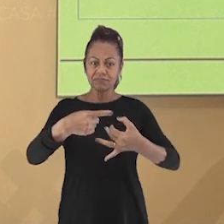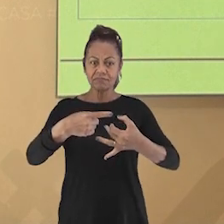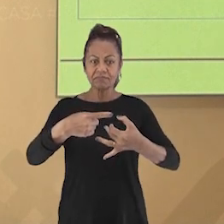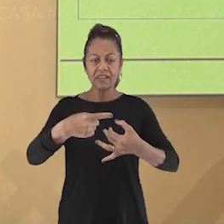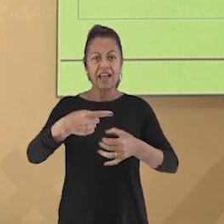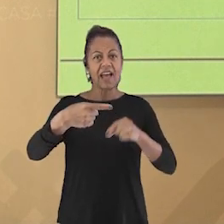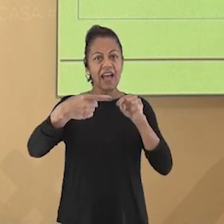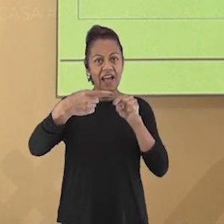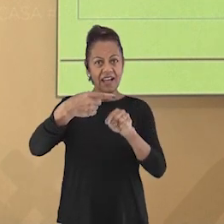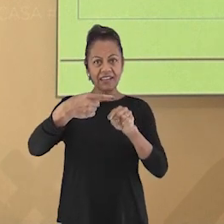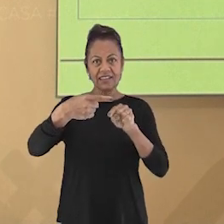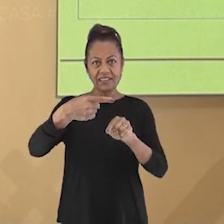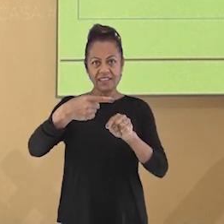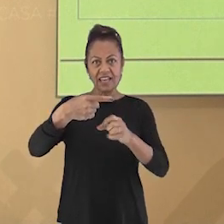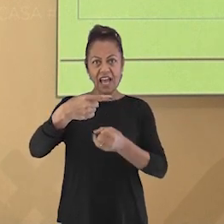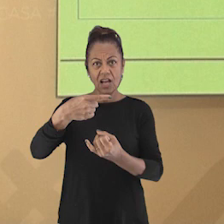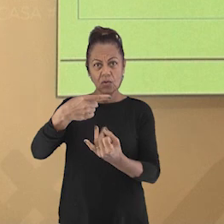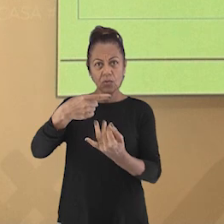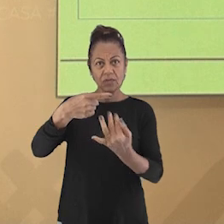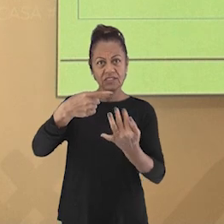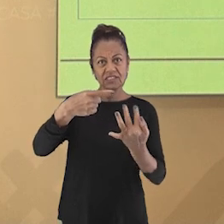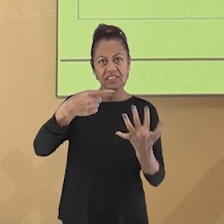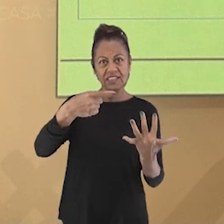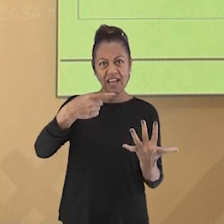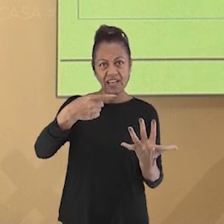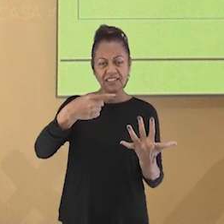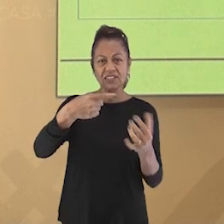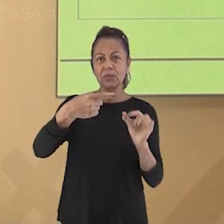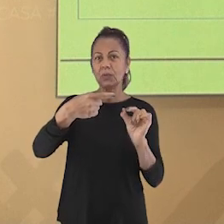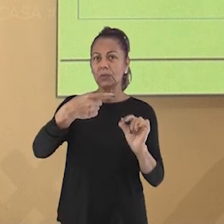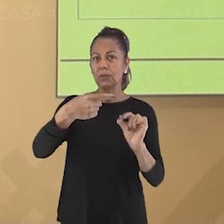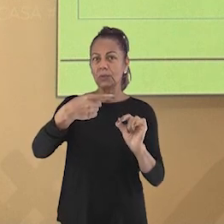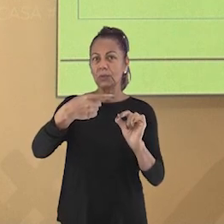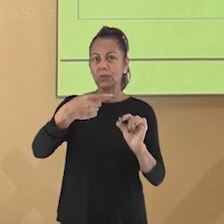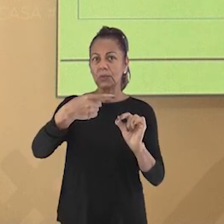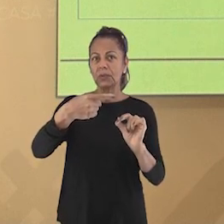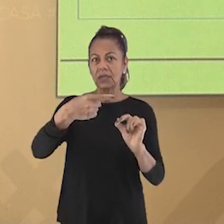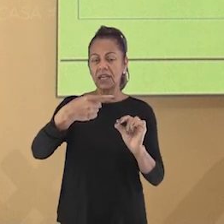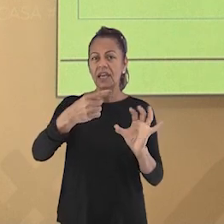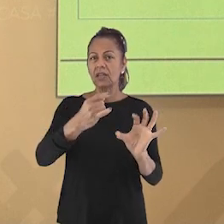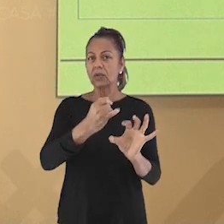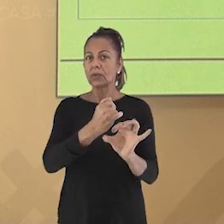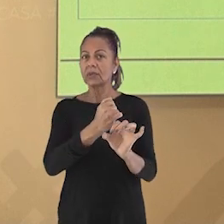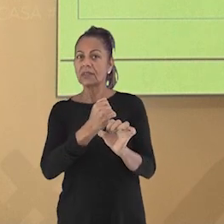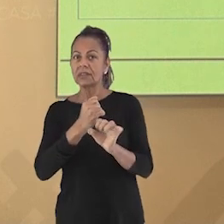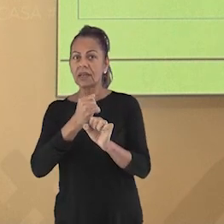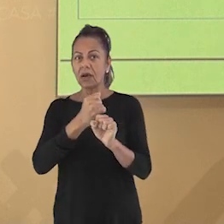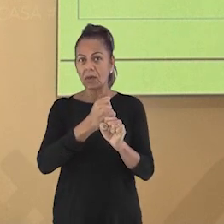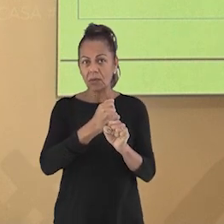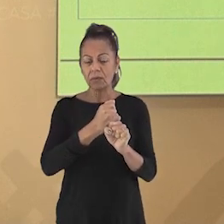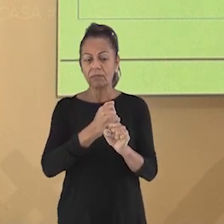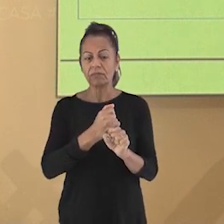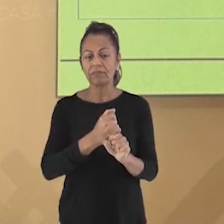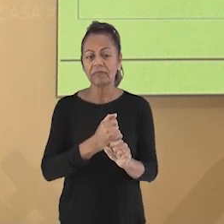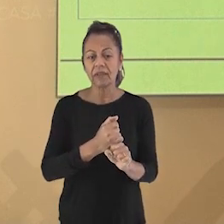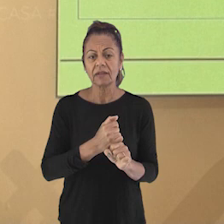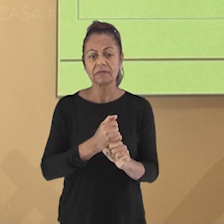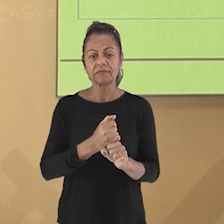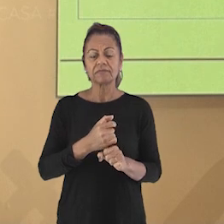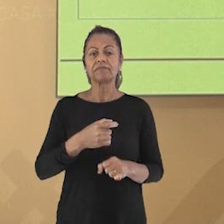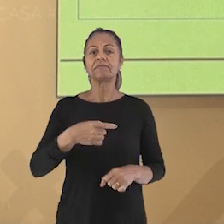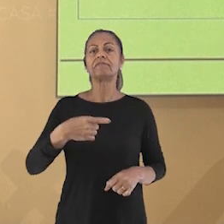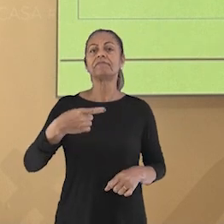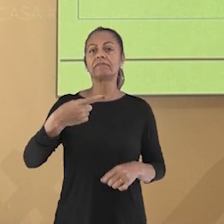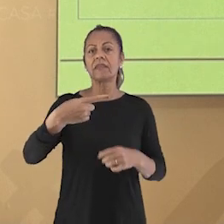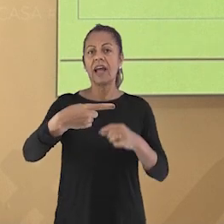baixo, a quantidade que nós temos é a quantidade de vezes em que um item foi